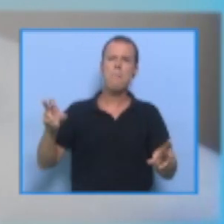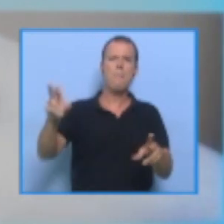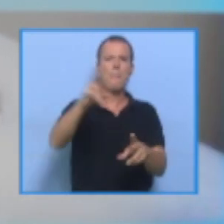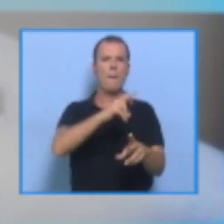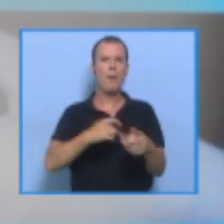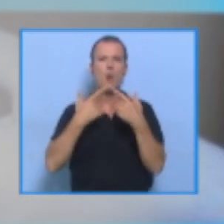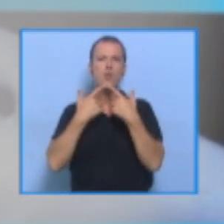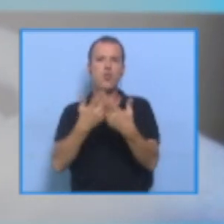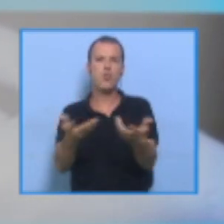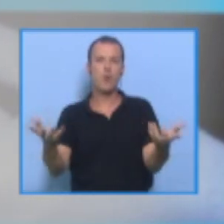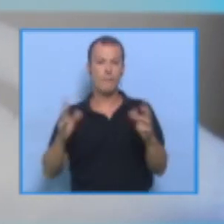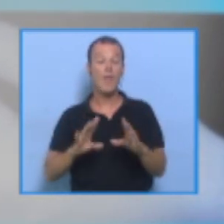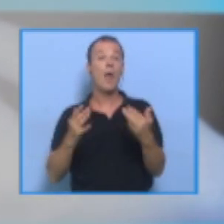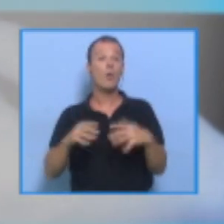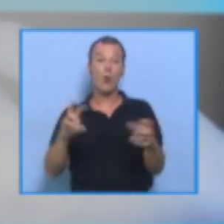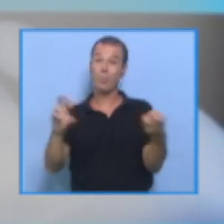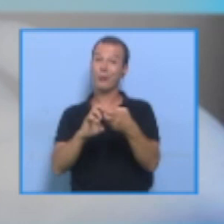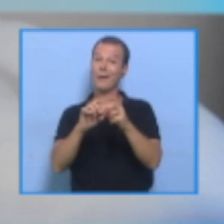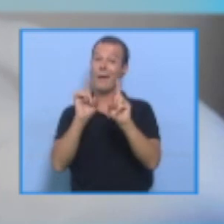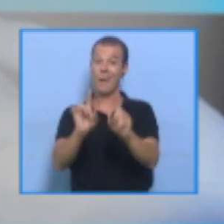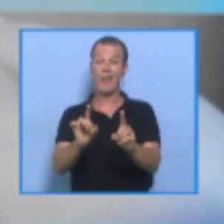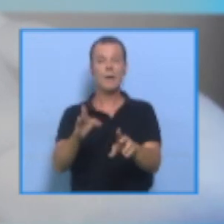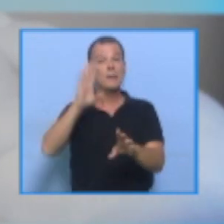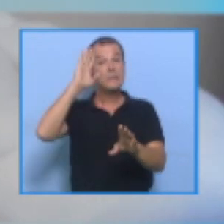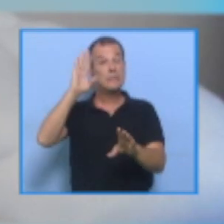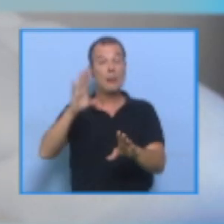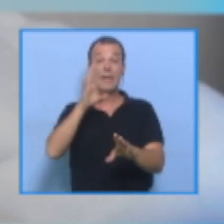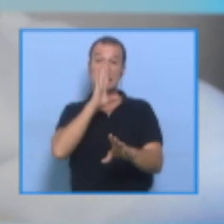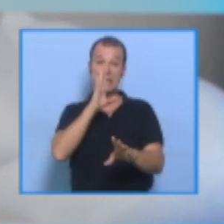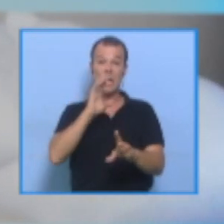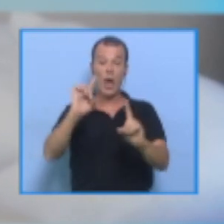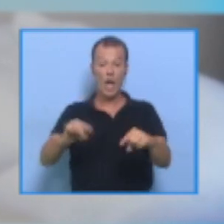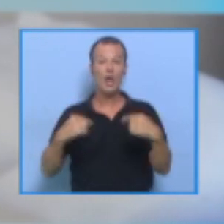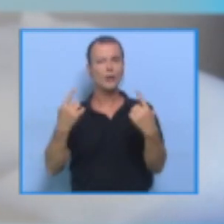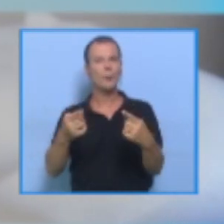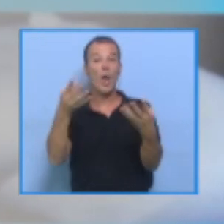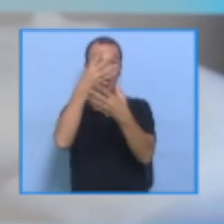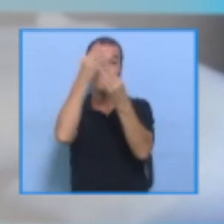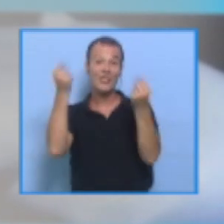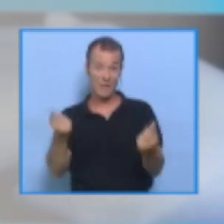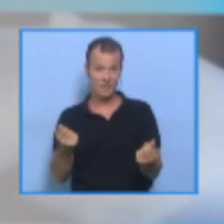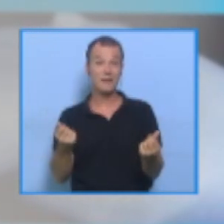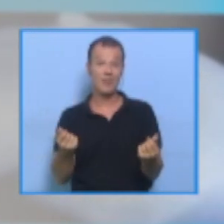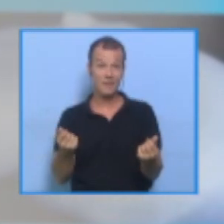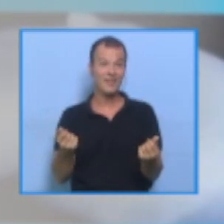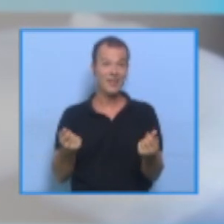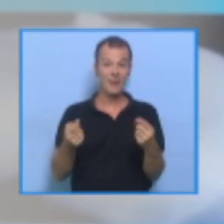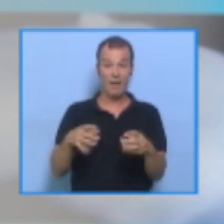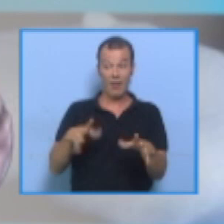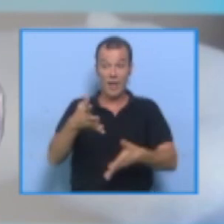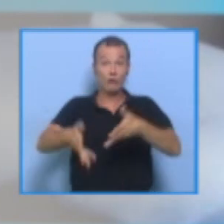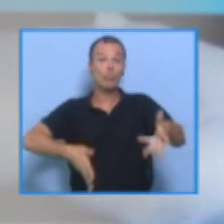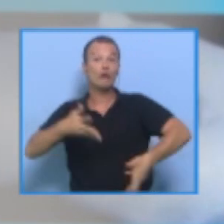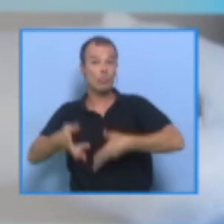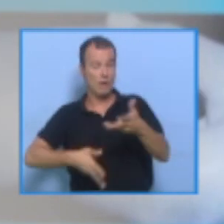para além da Alemanha. Agora, o problema é saber se ela depois consegue esquecer a indústria alemã, por exemplo,